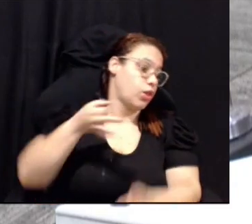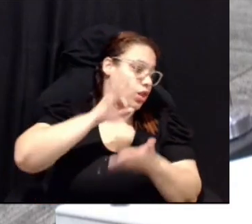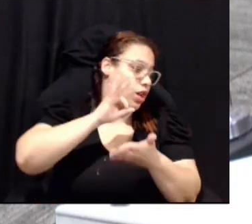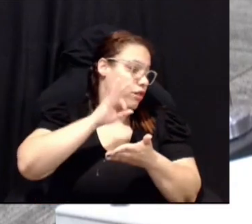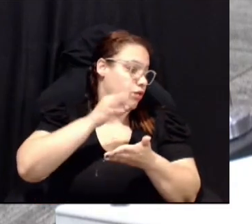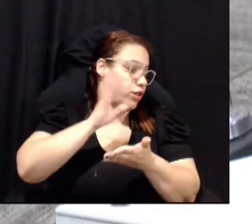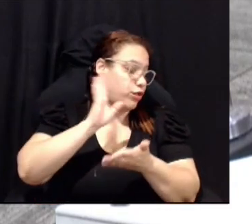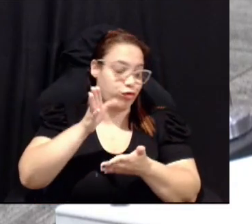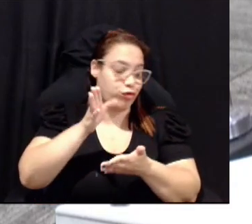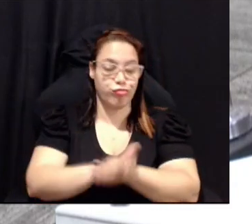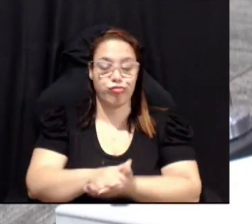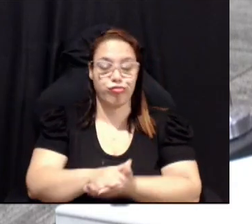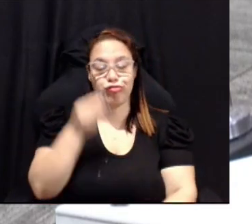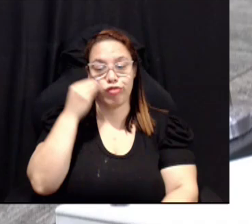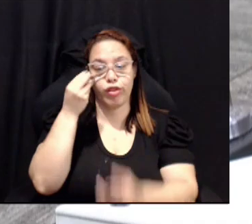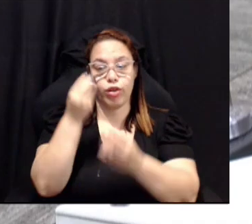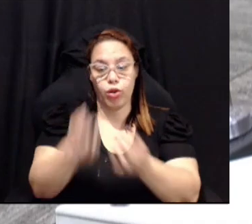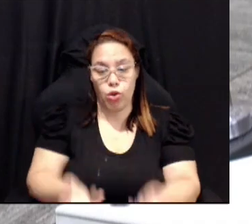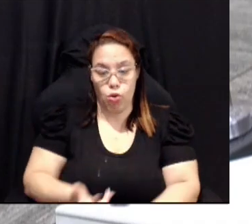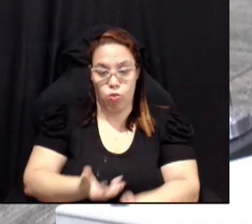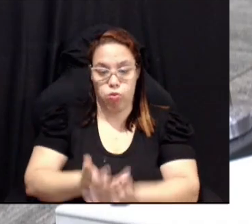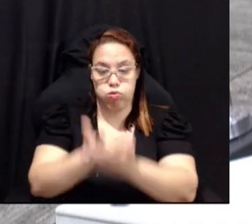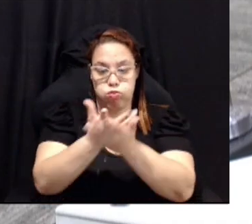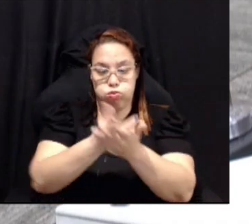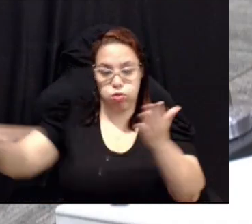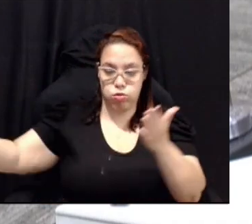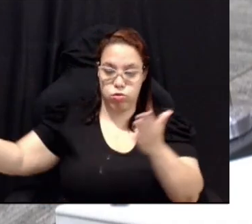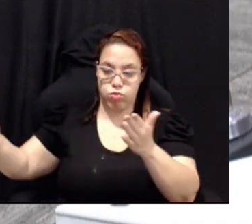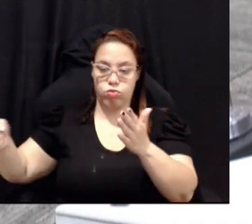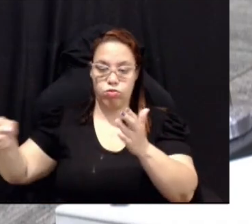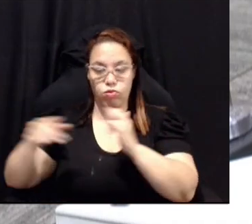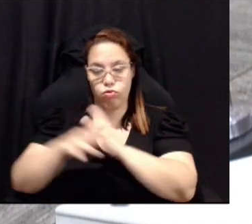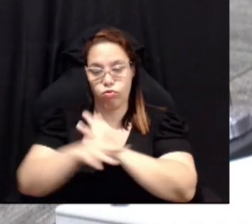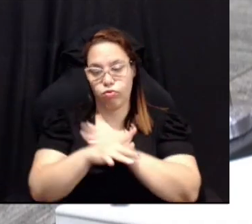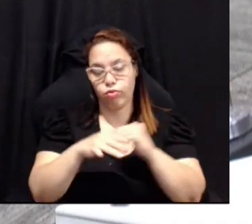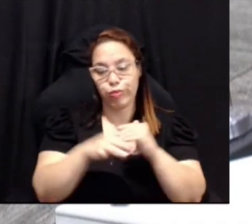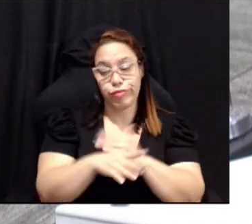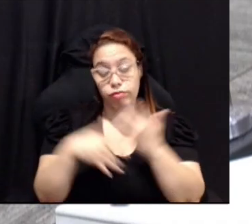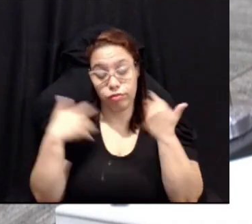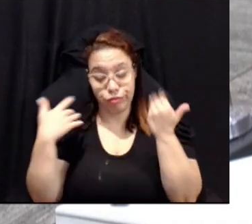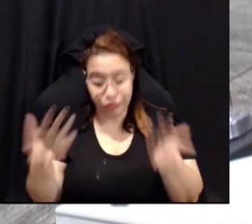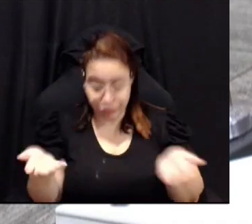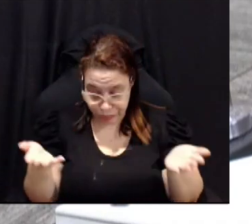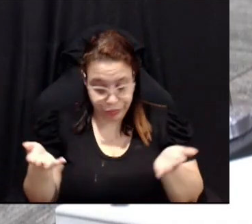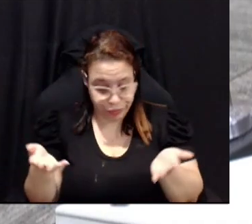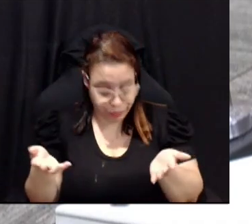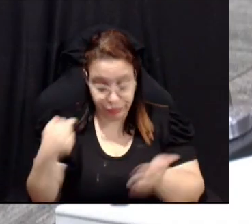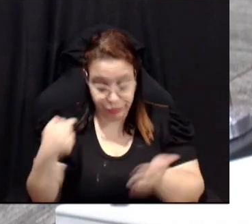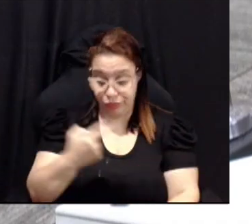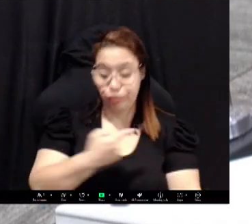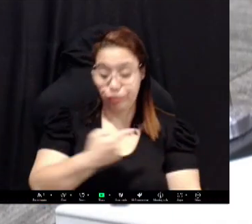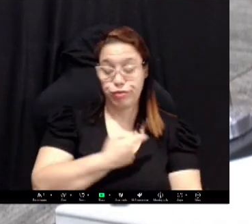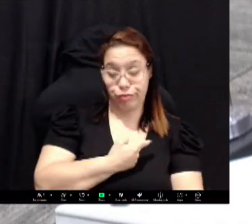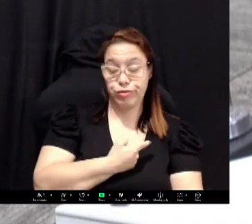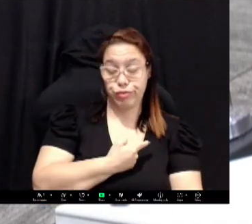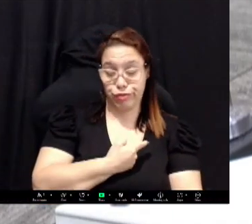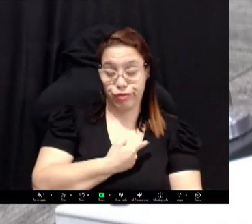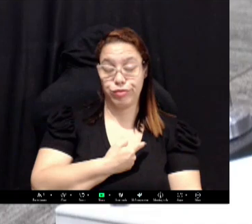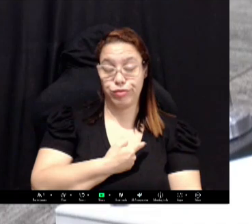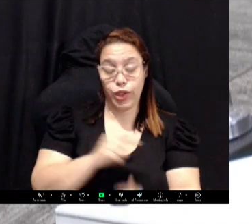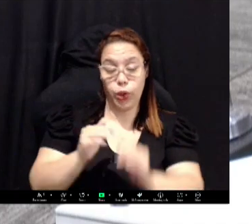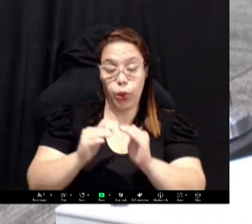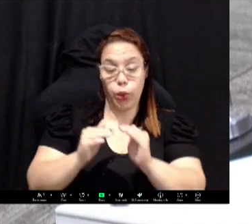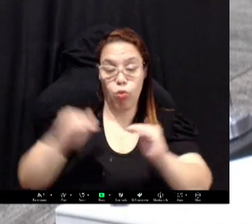tentam queimar, tirar o produto de circulação. E isso faz com que a gente tenha um elevado preço